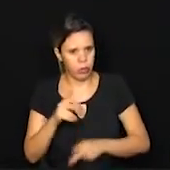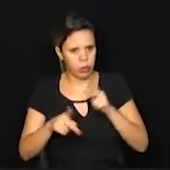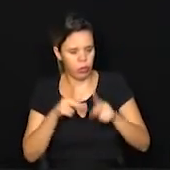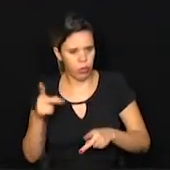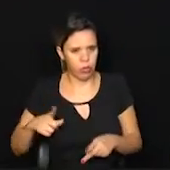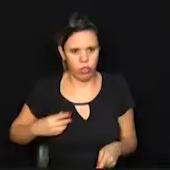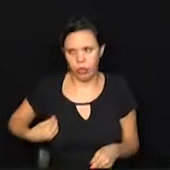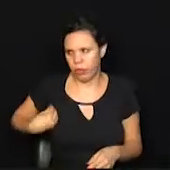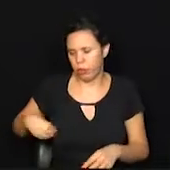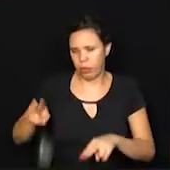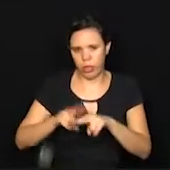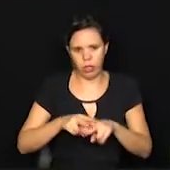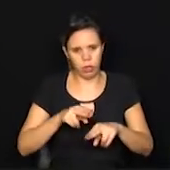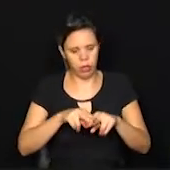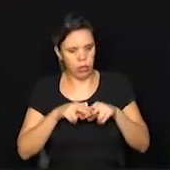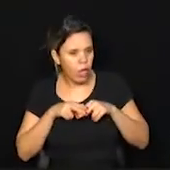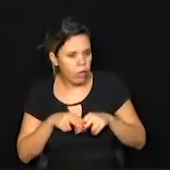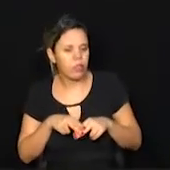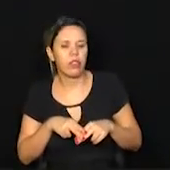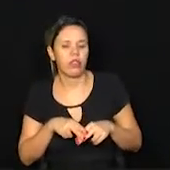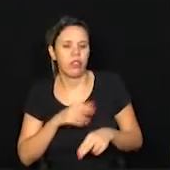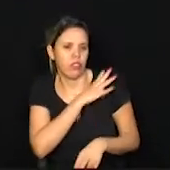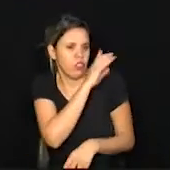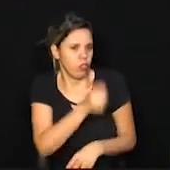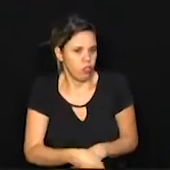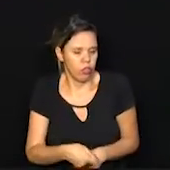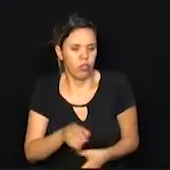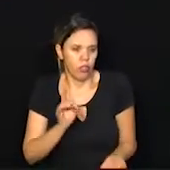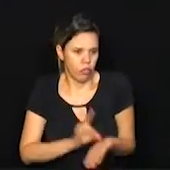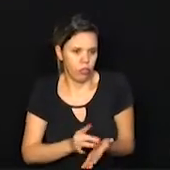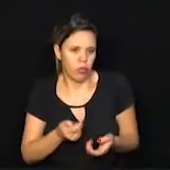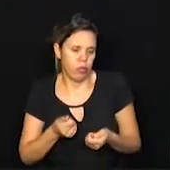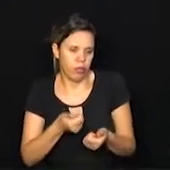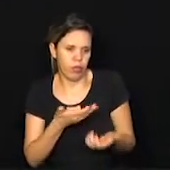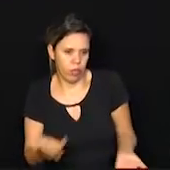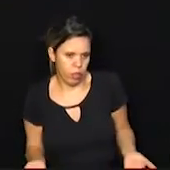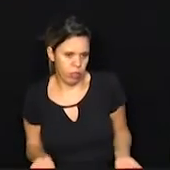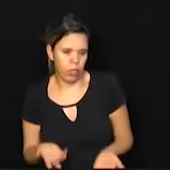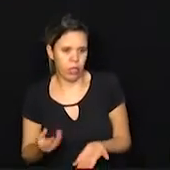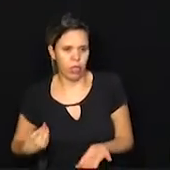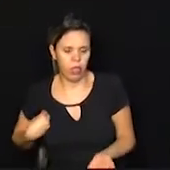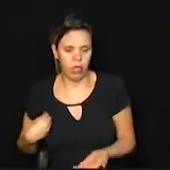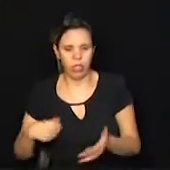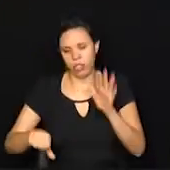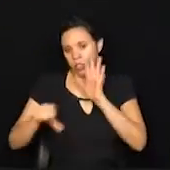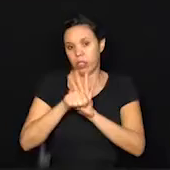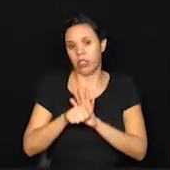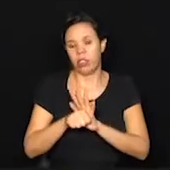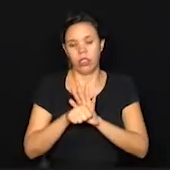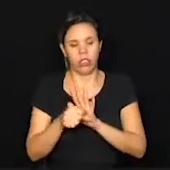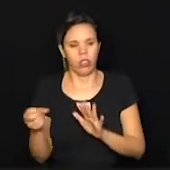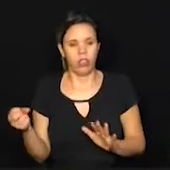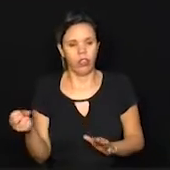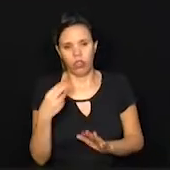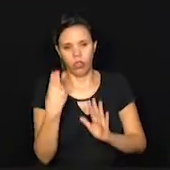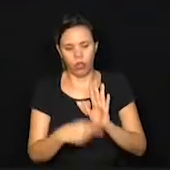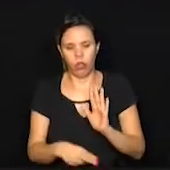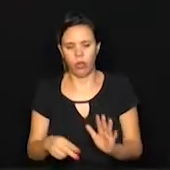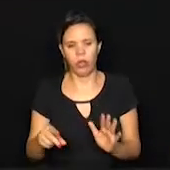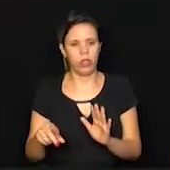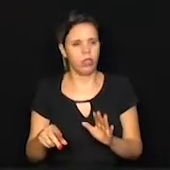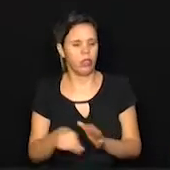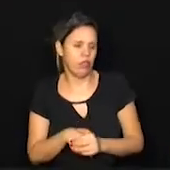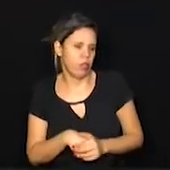que haviam sido presos pela ditadura mas que de fato beneficiava os que haviam cometido crimes em nome da ditadura